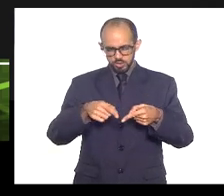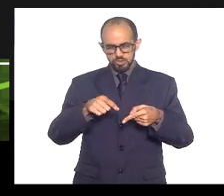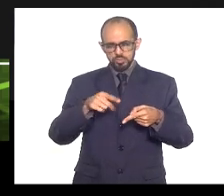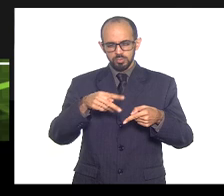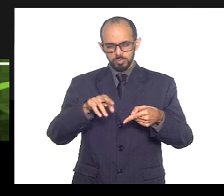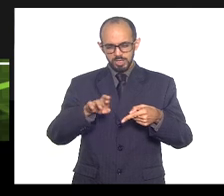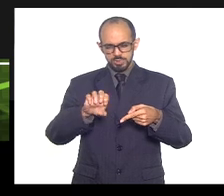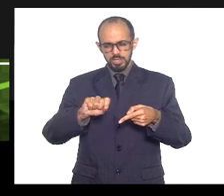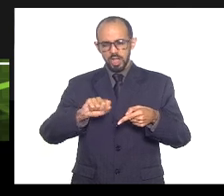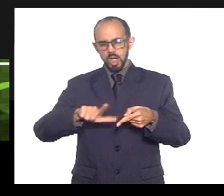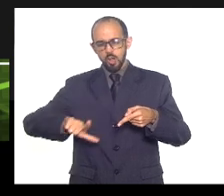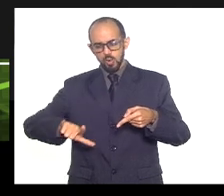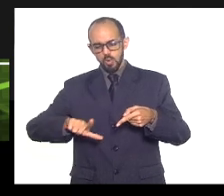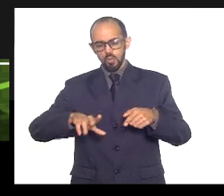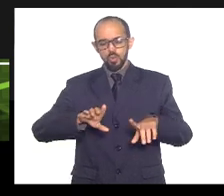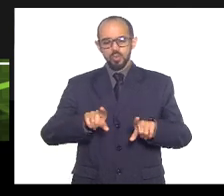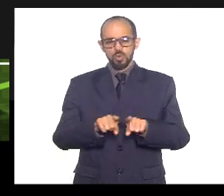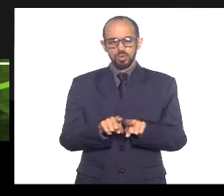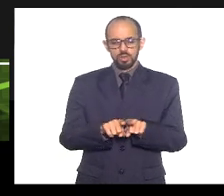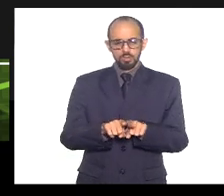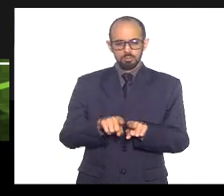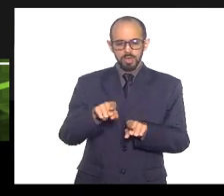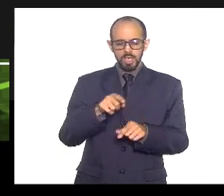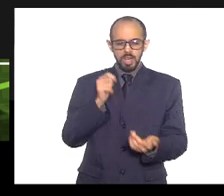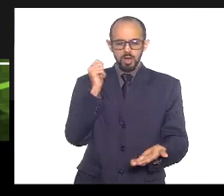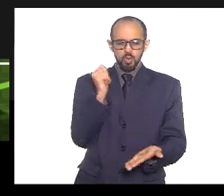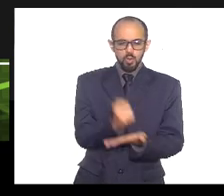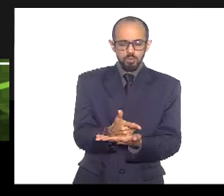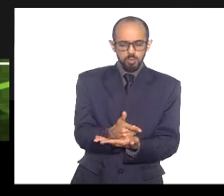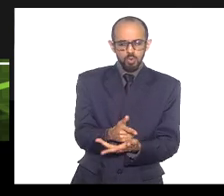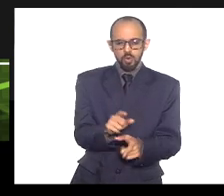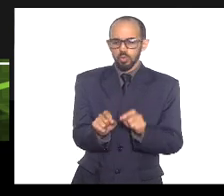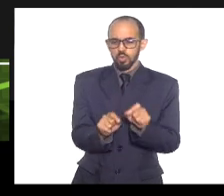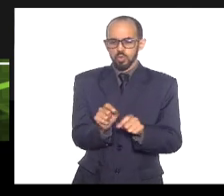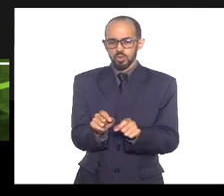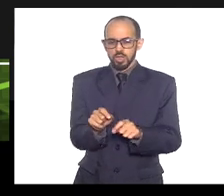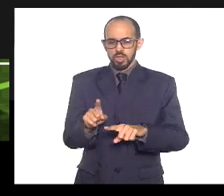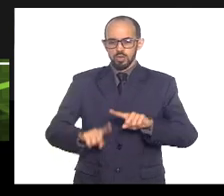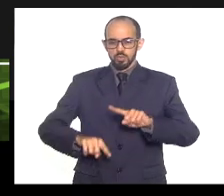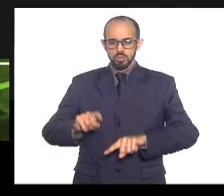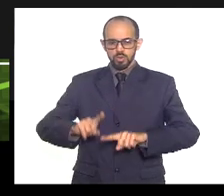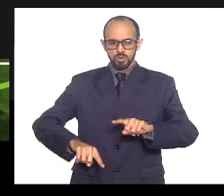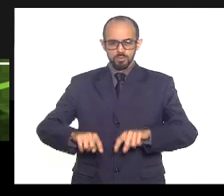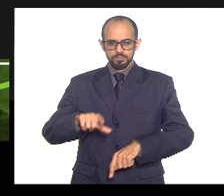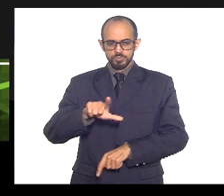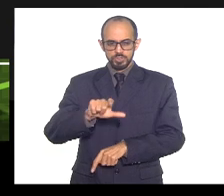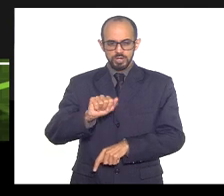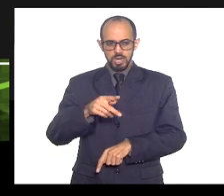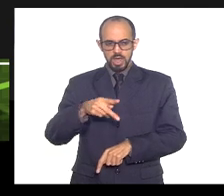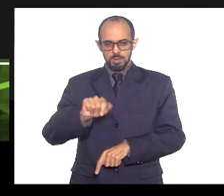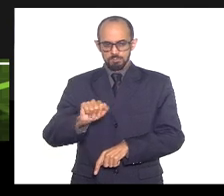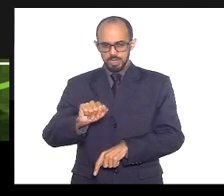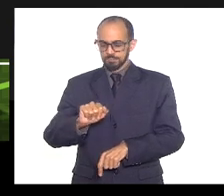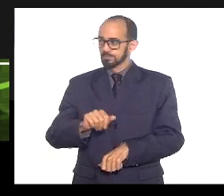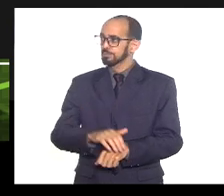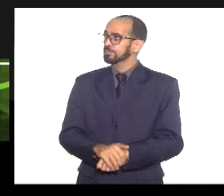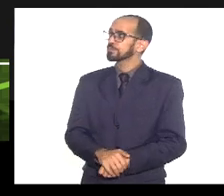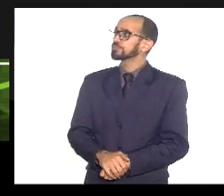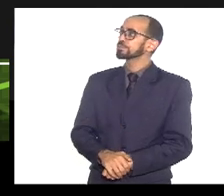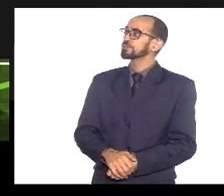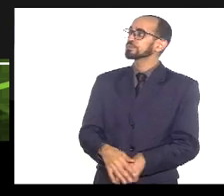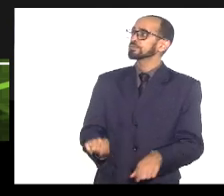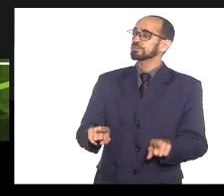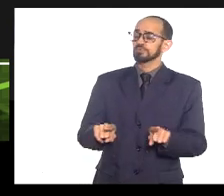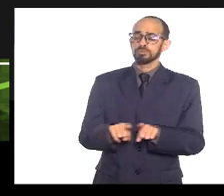Como ele mostrou aí, a Total adquiriu um ativo que é o campo de Lapa, né? O campo